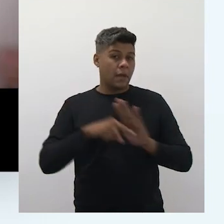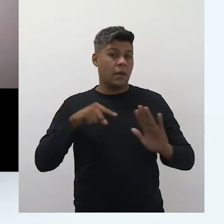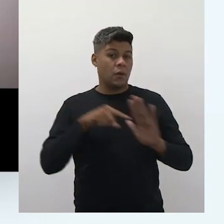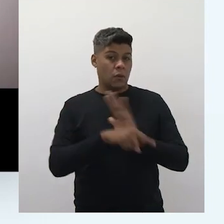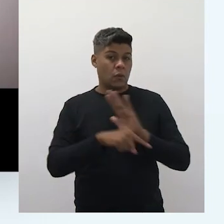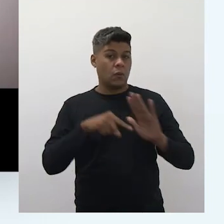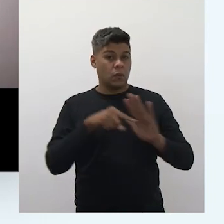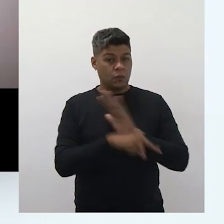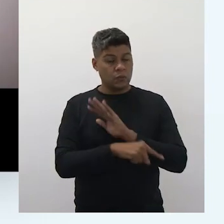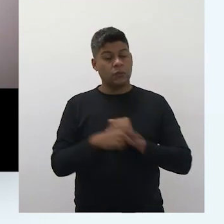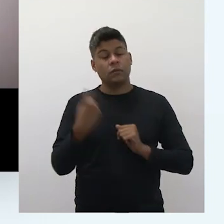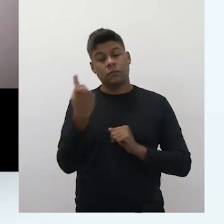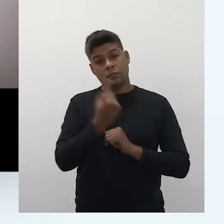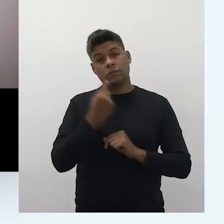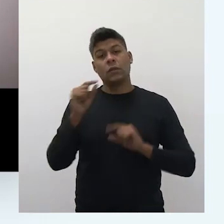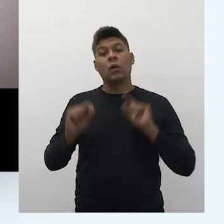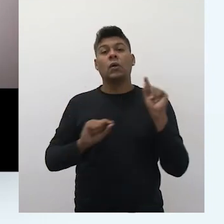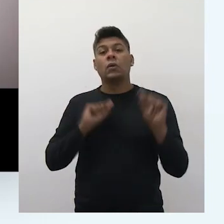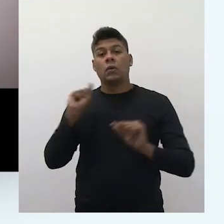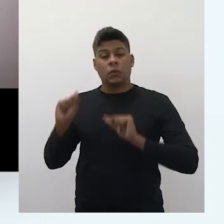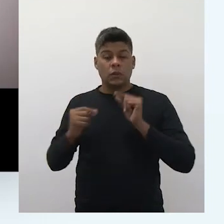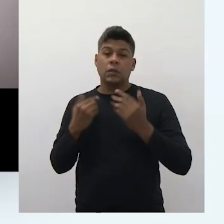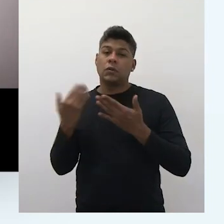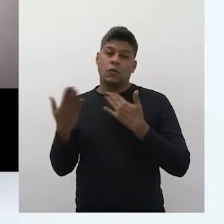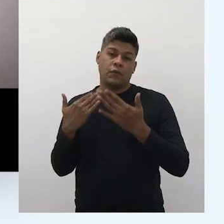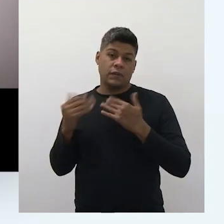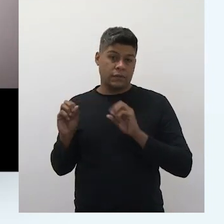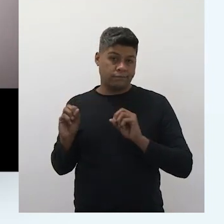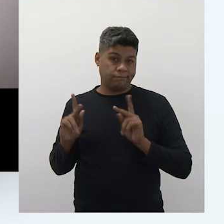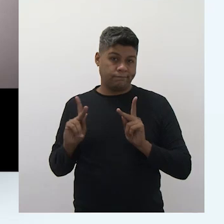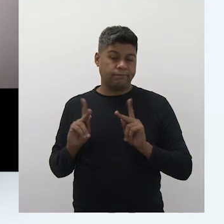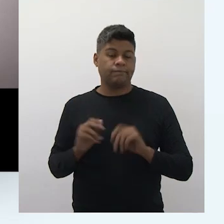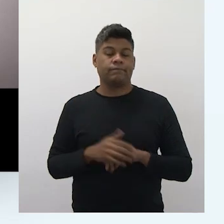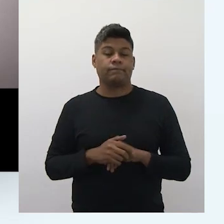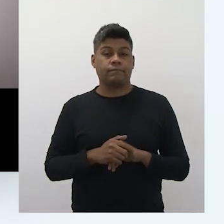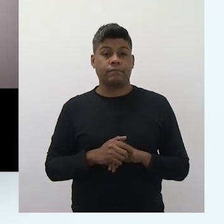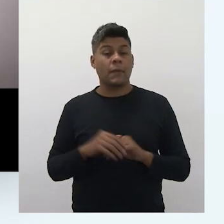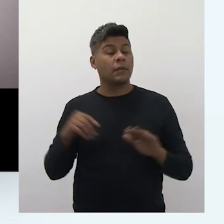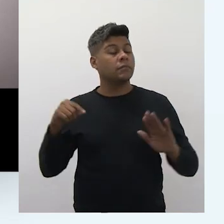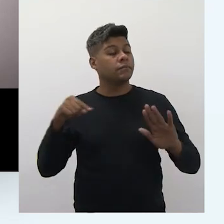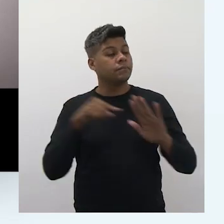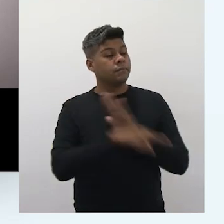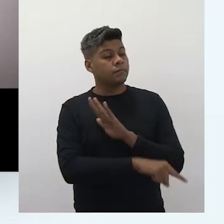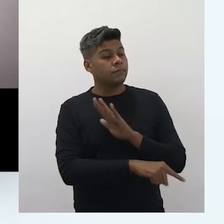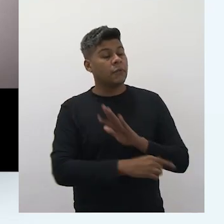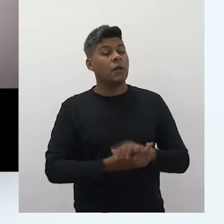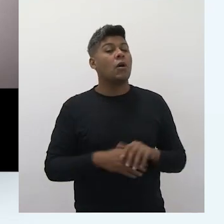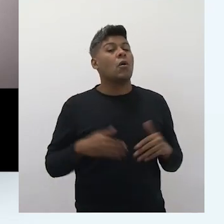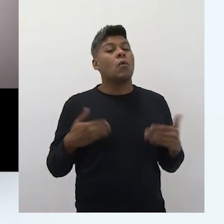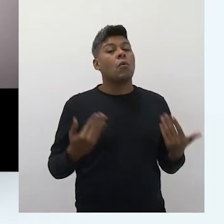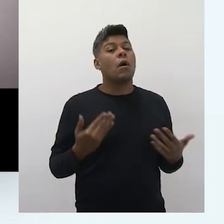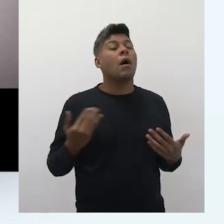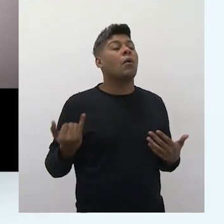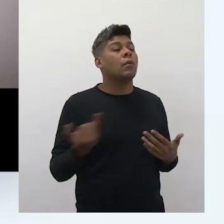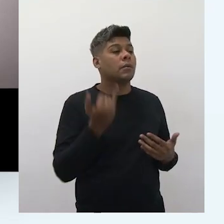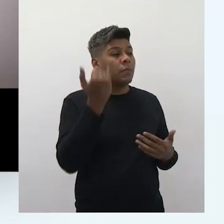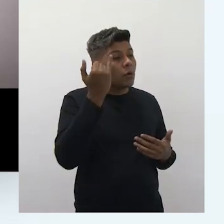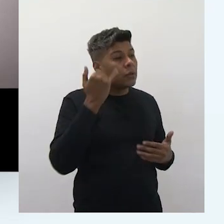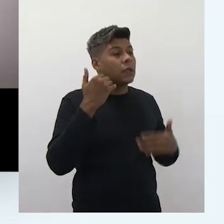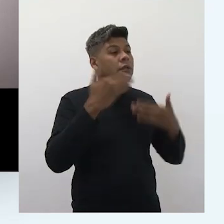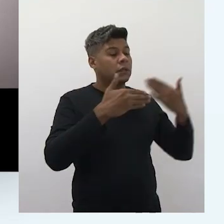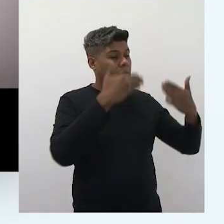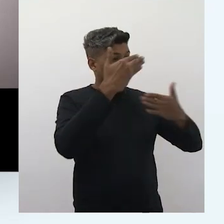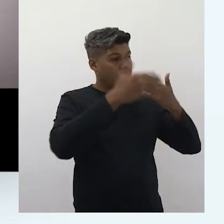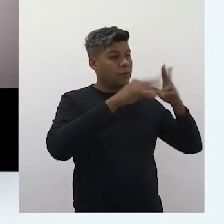perguntinhas aqui e nós vamos conversar um pouco. Primeira pergunta, Gustavo. Qual a importância de se